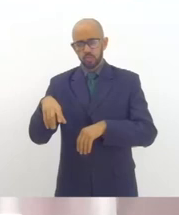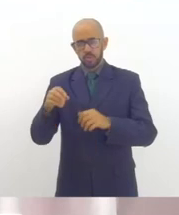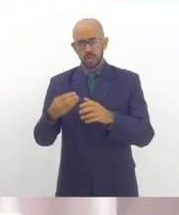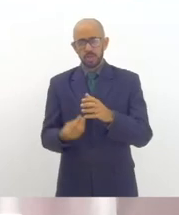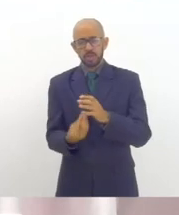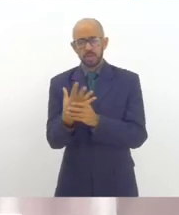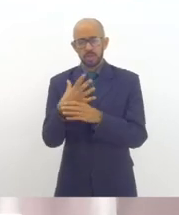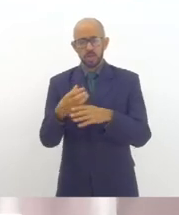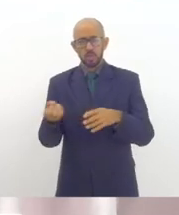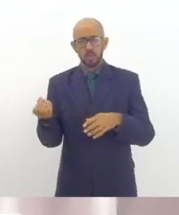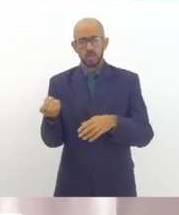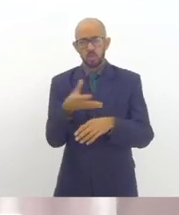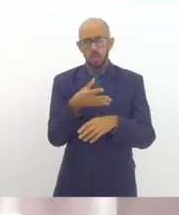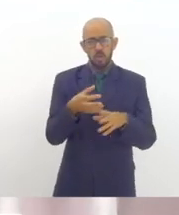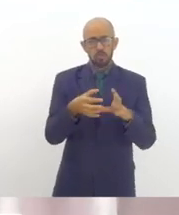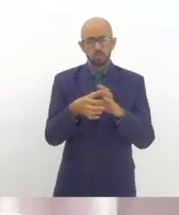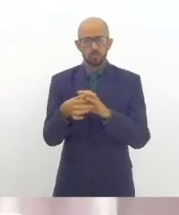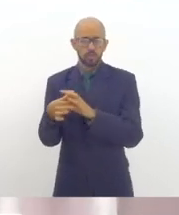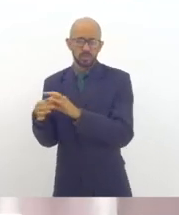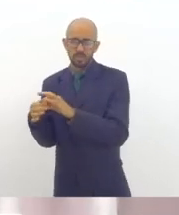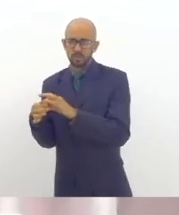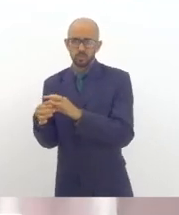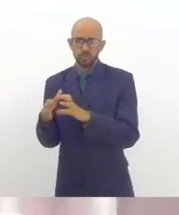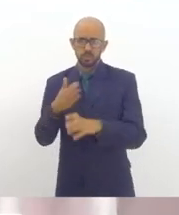paradigmas que, na nossa avaliação,